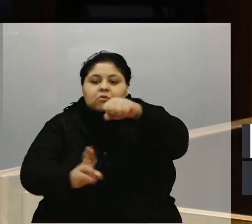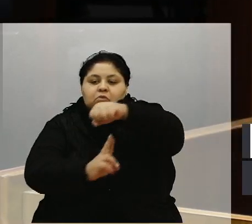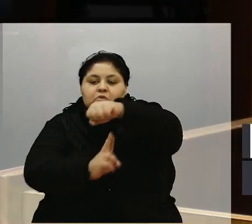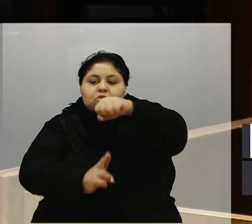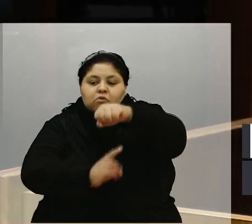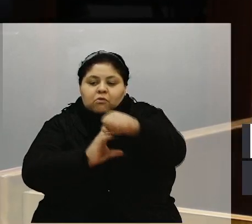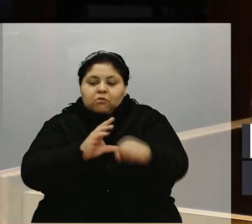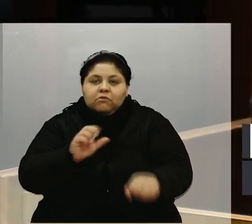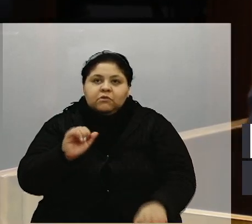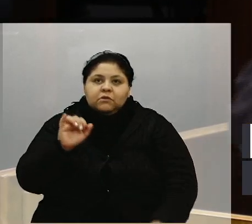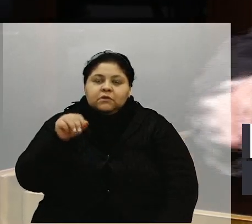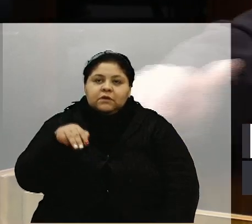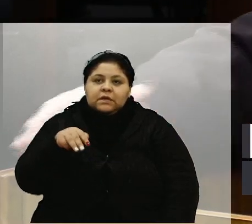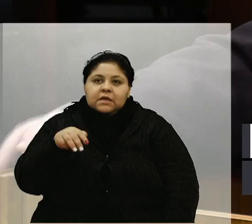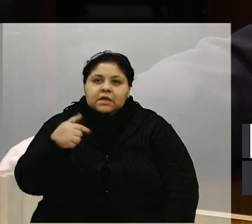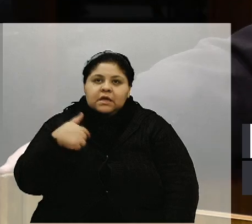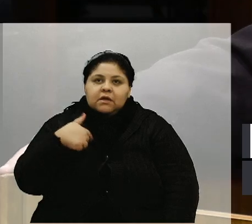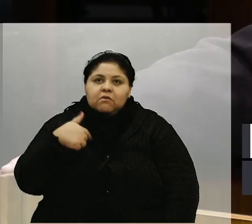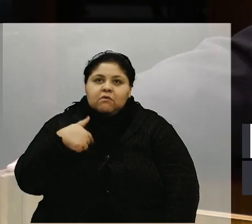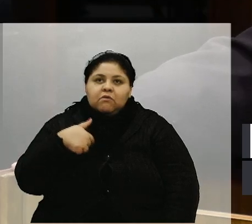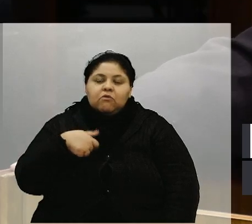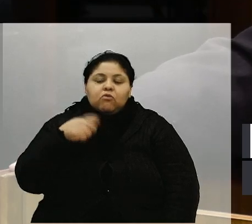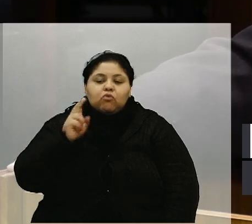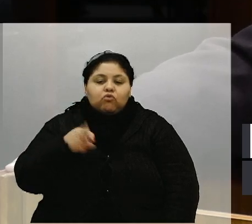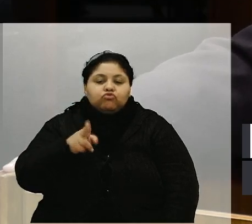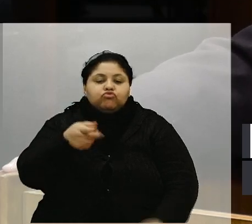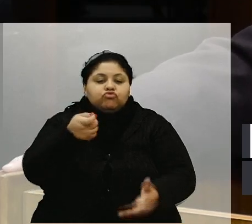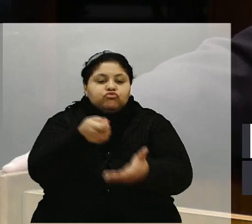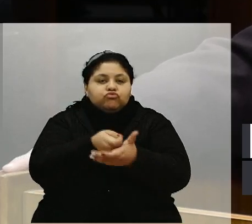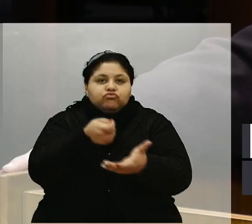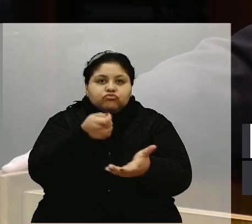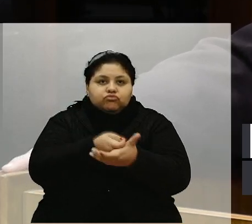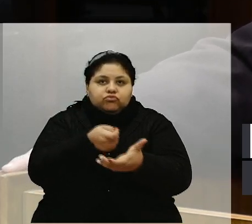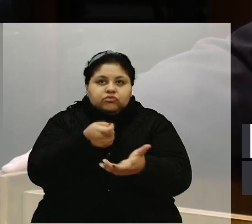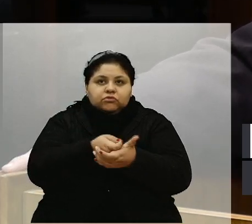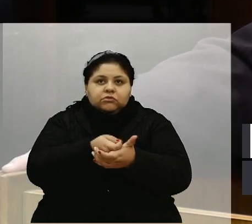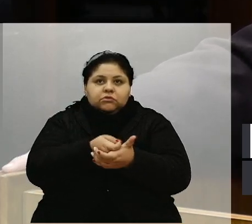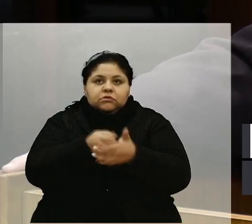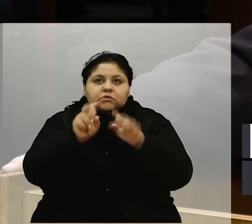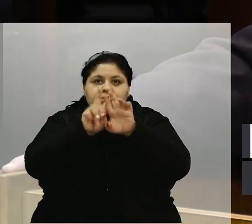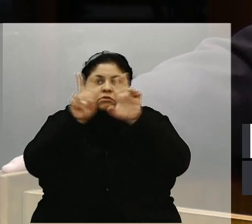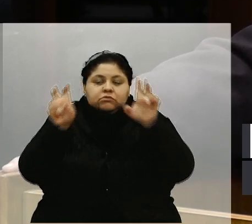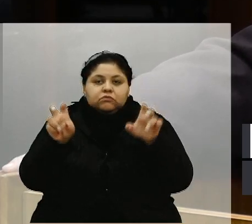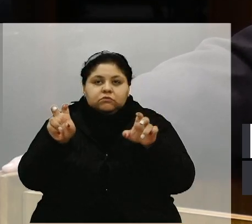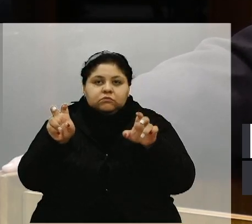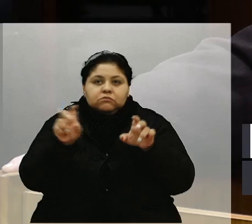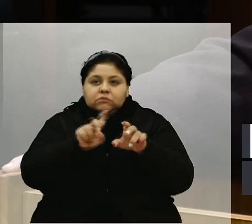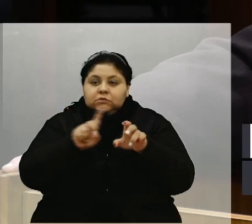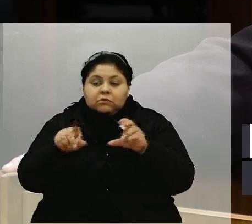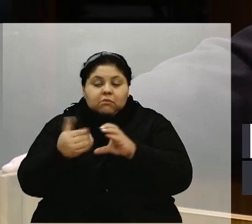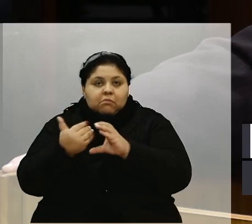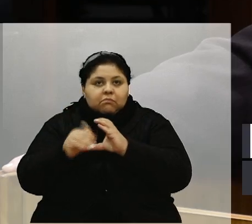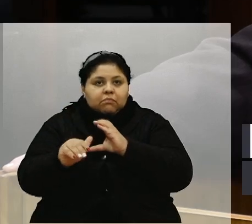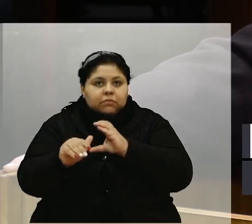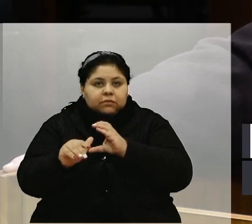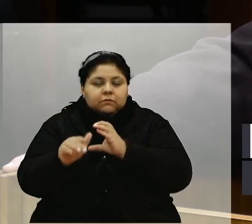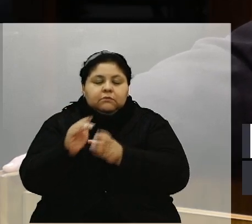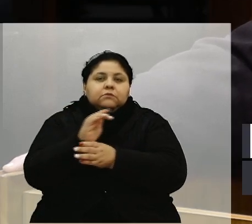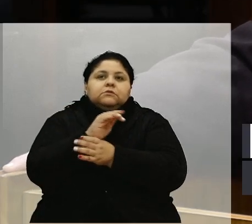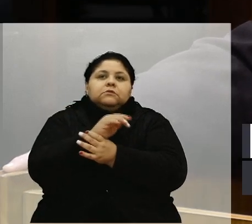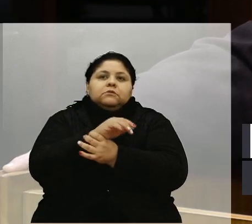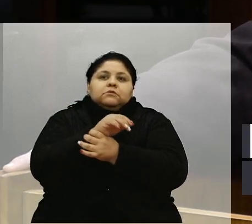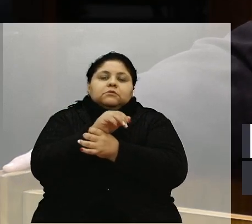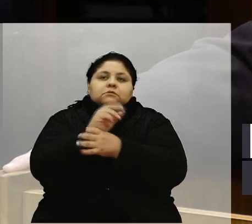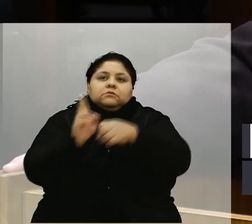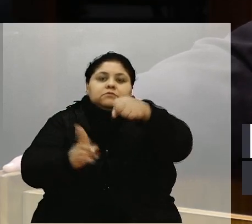Eu não vou parar de lutar, não vou desistir enquanto esse assunto não for encaminhado. A ponte